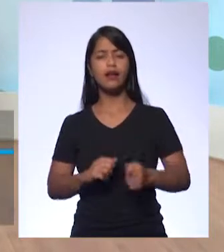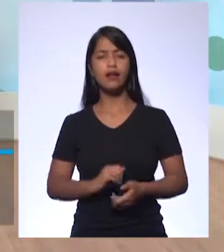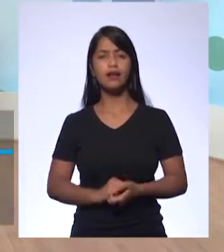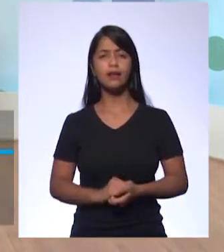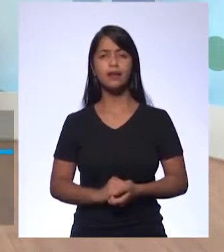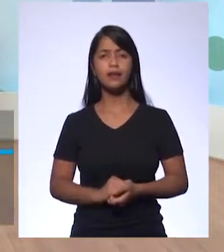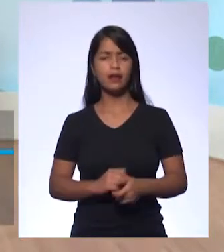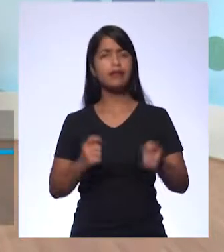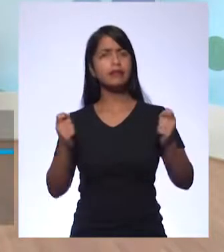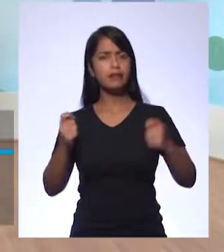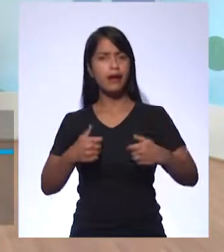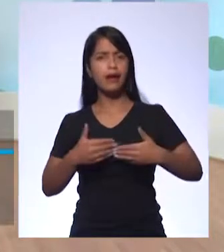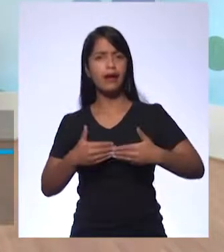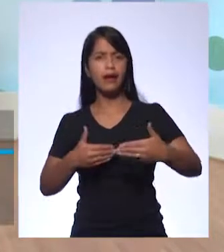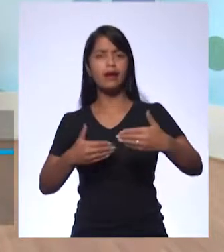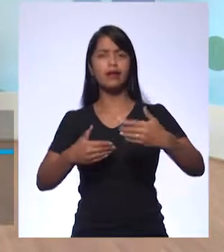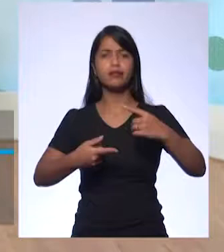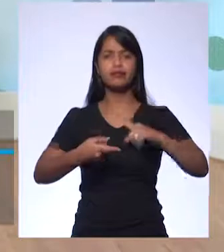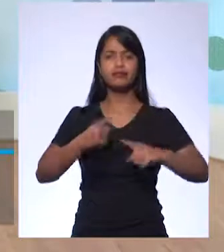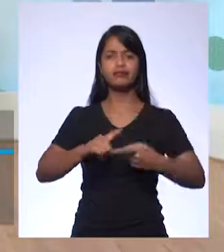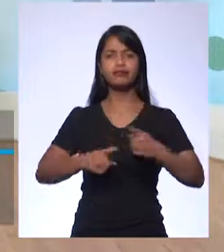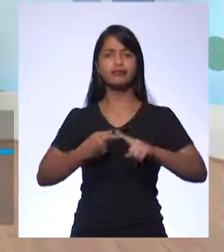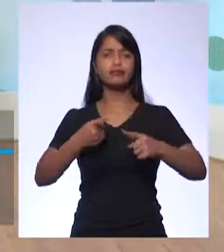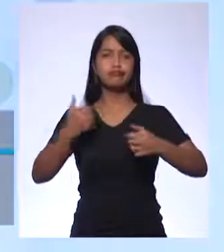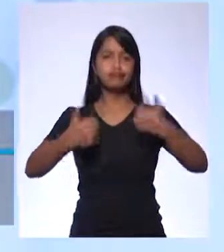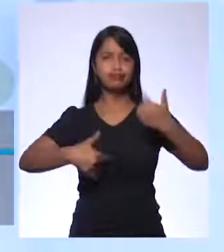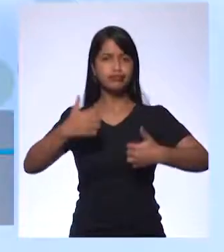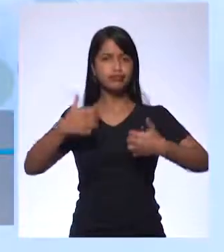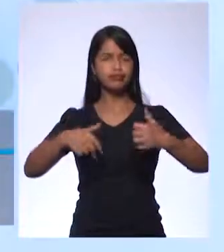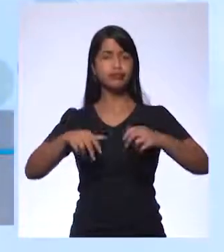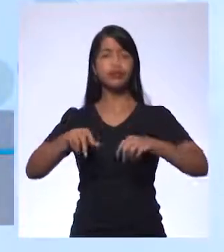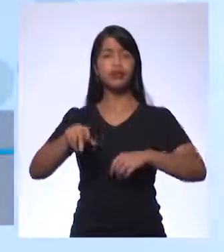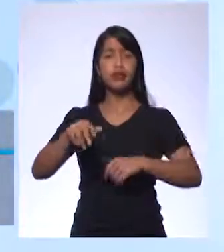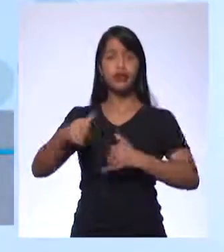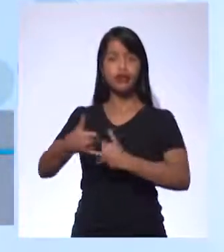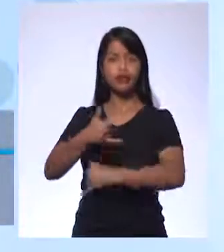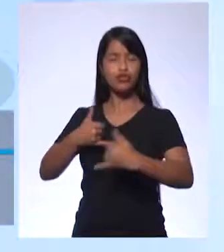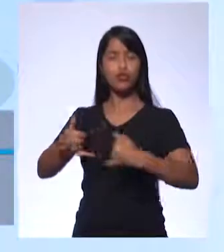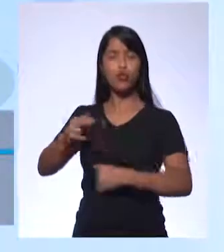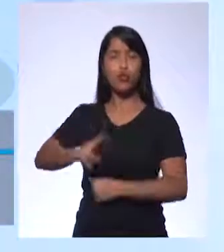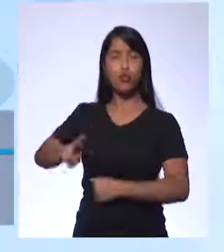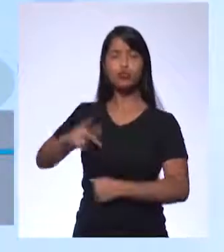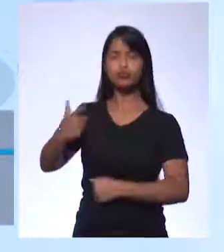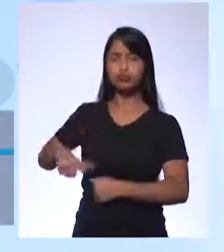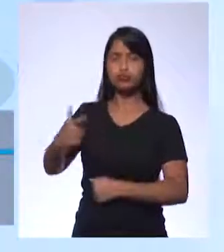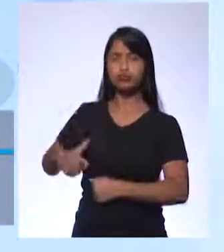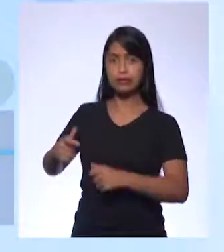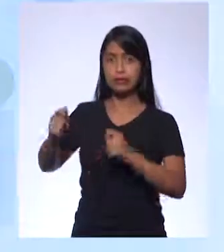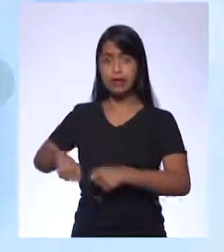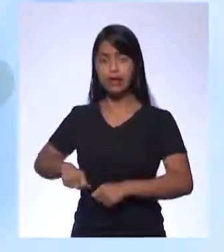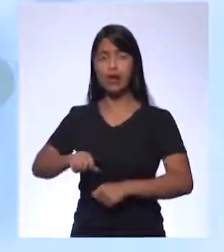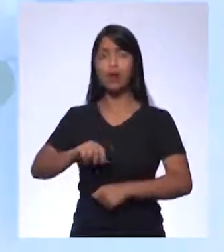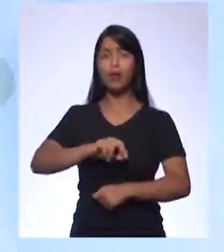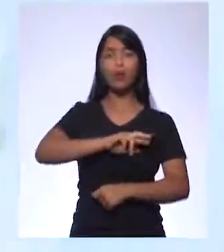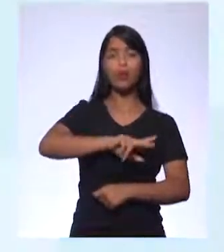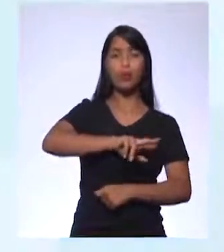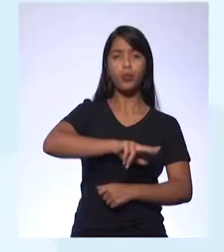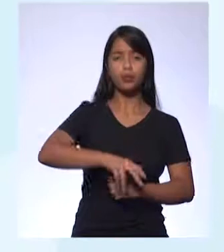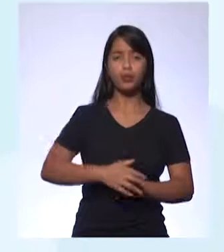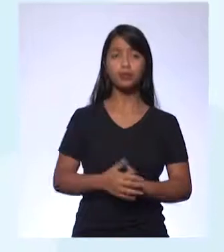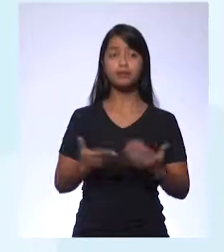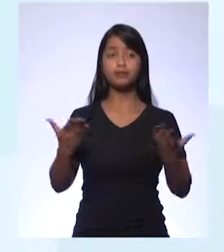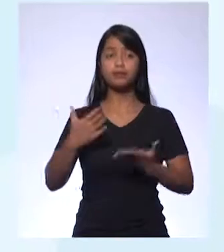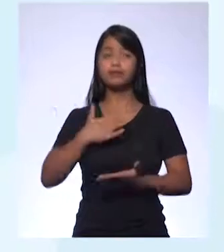alguma discussão aí, né, professor, nessas Sim, renováveis e não renováveis aí dos perfeito. Então, ó, professores. eu coloquei aqui um slidezinho também com a minha resposta,